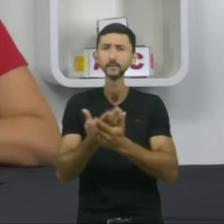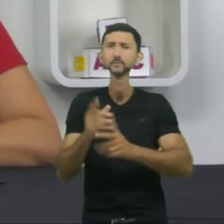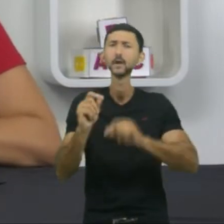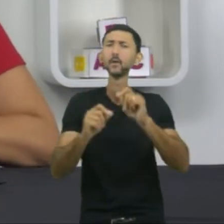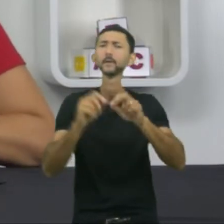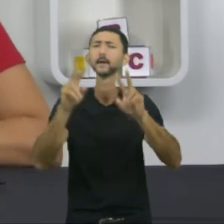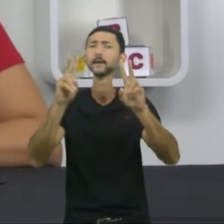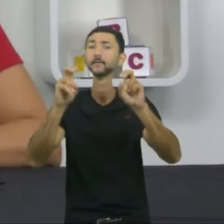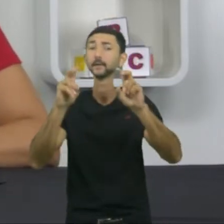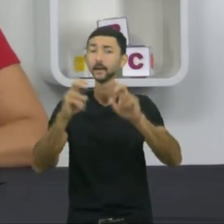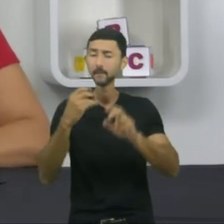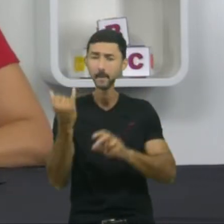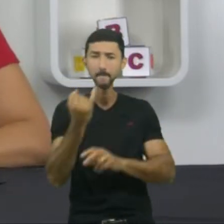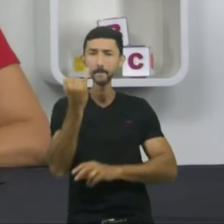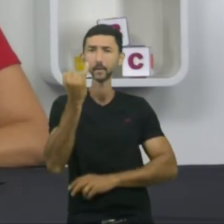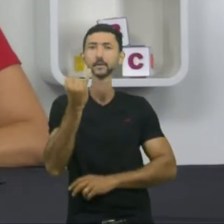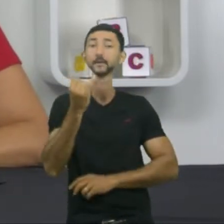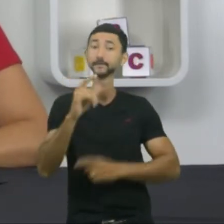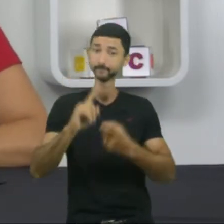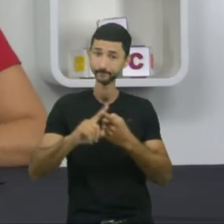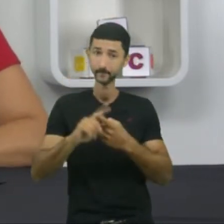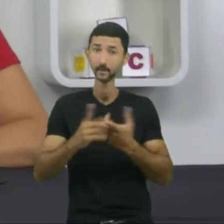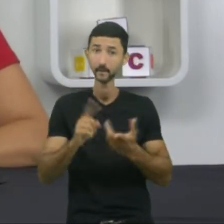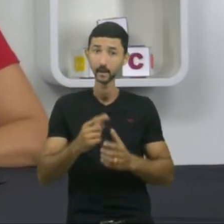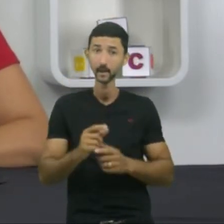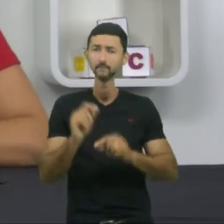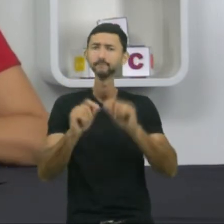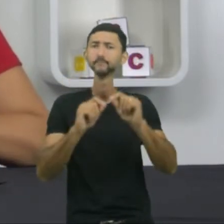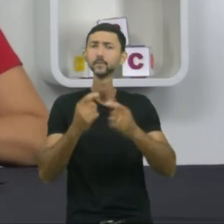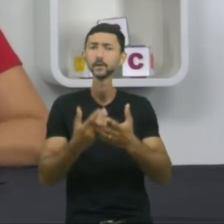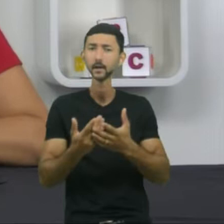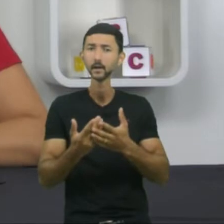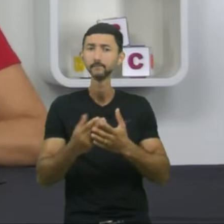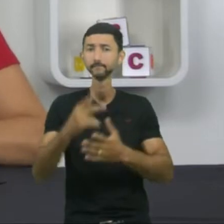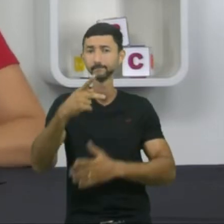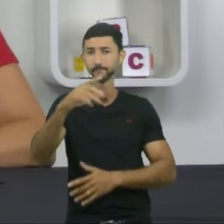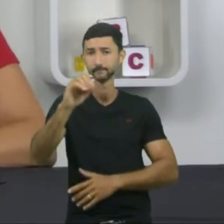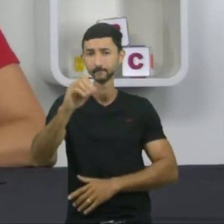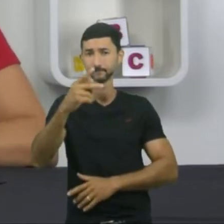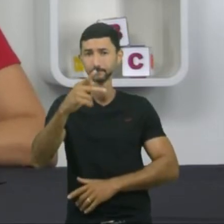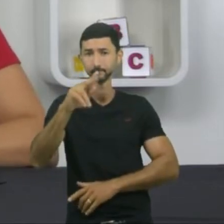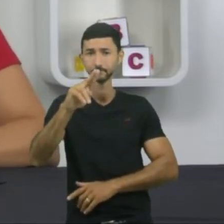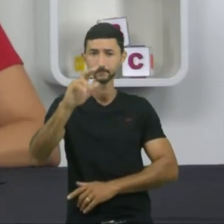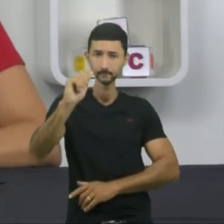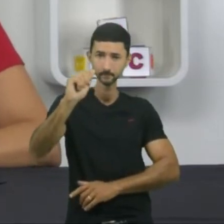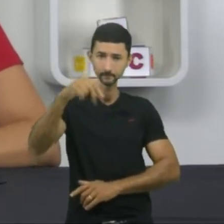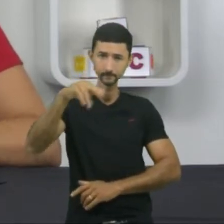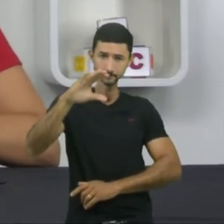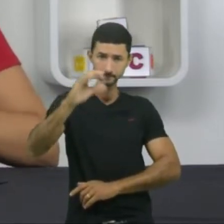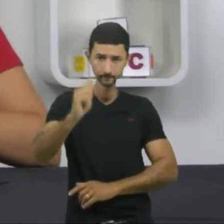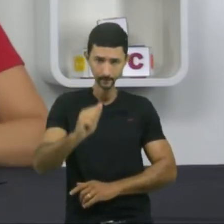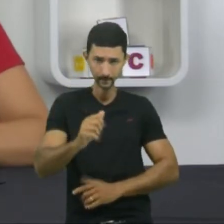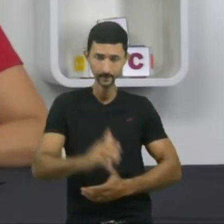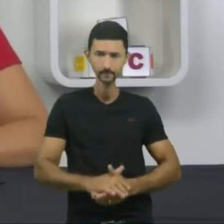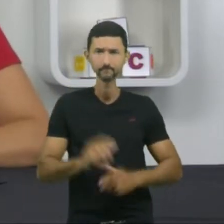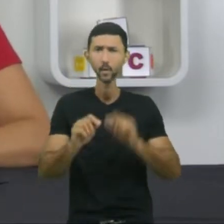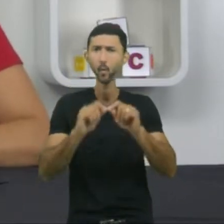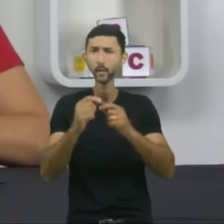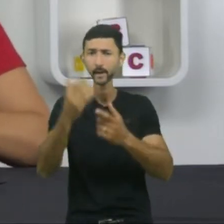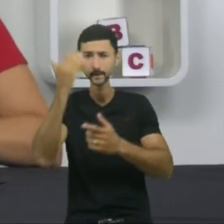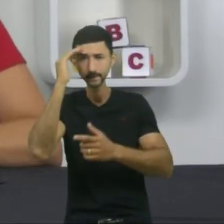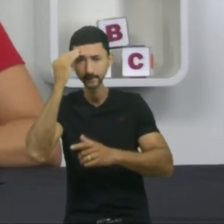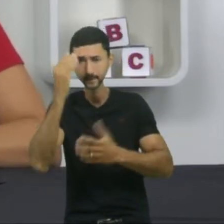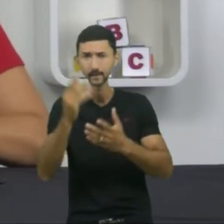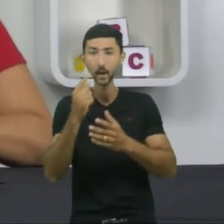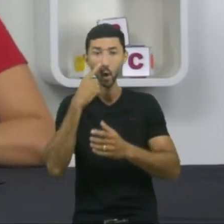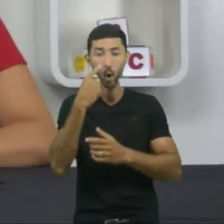uma temática muito importante também, que é chamada poupança. Então vamos entender o que seria a